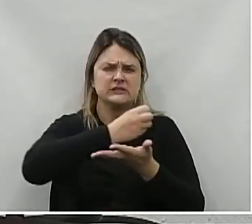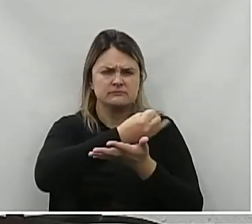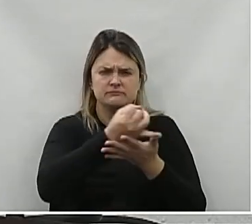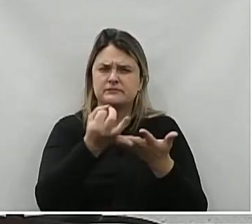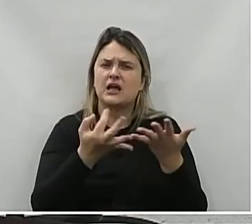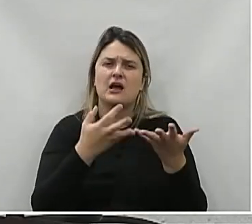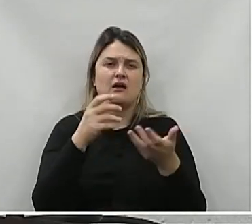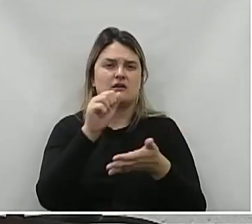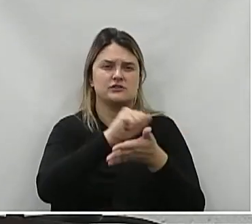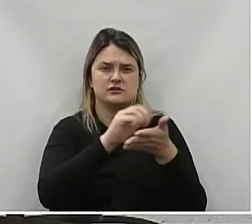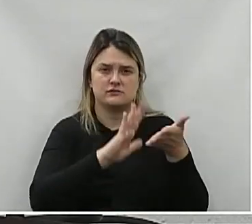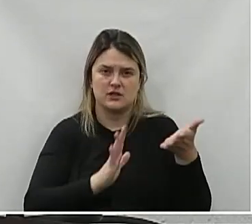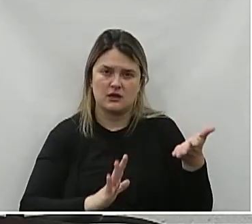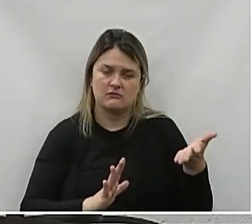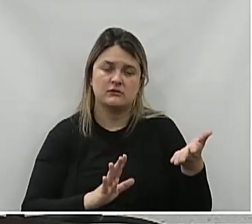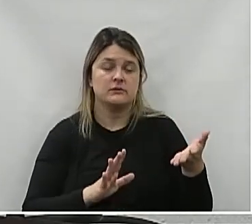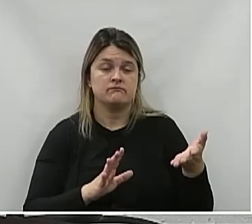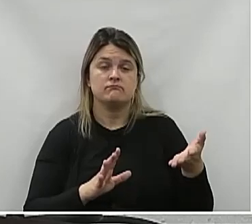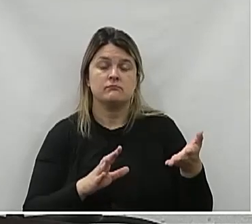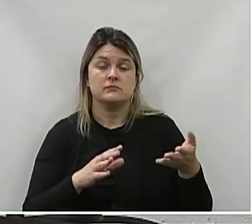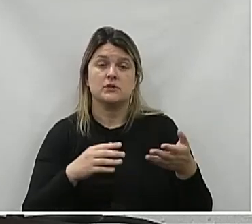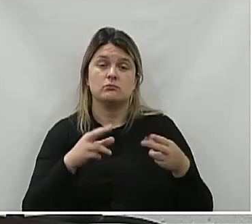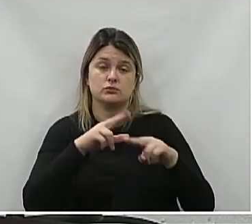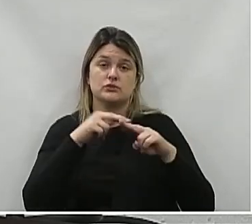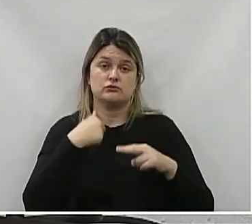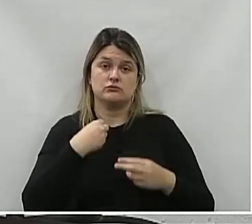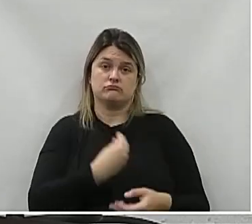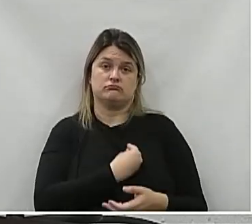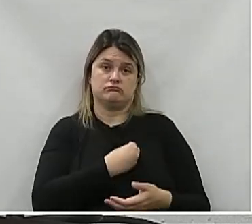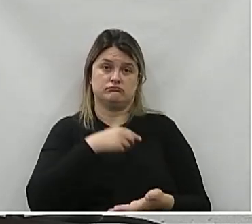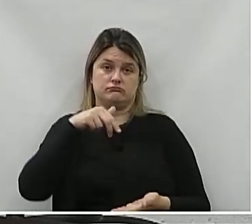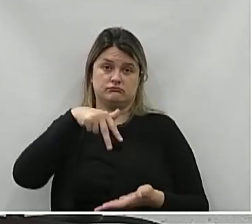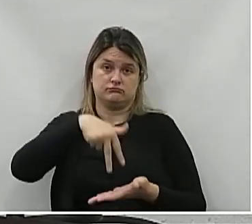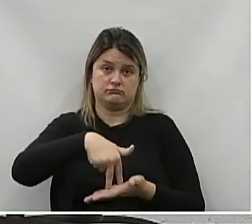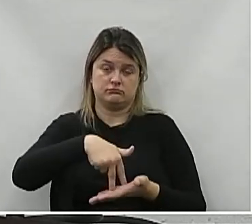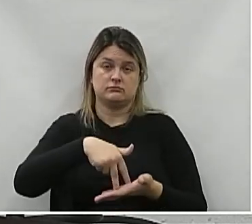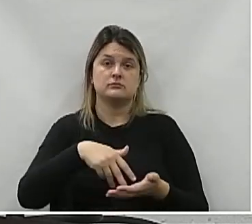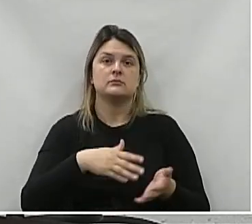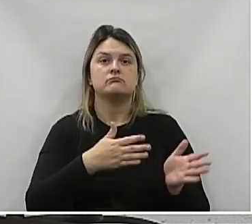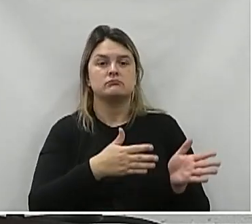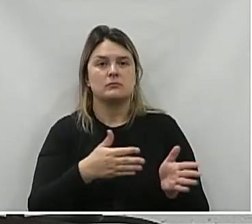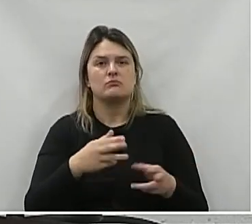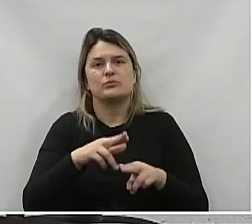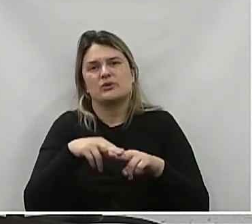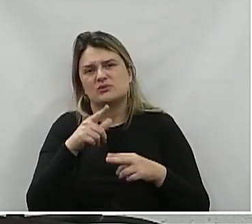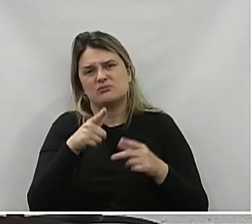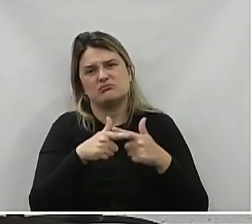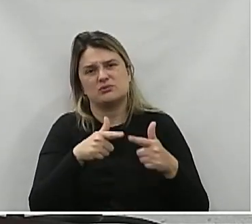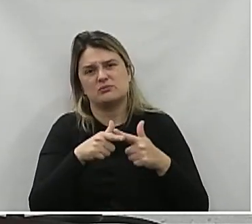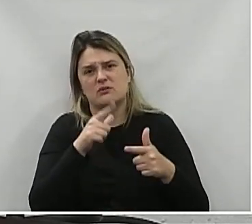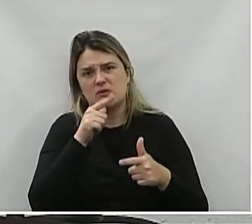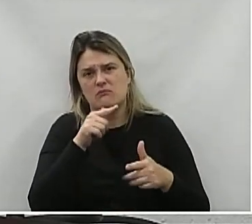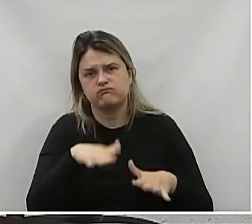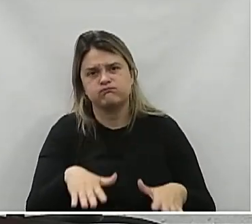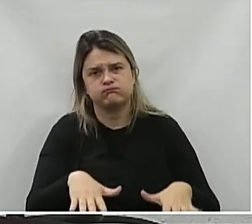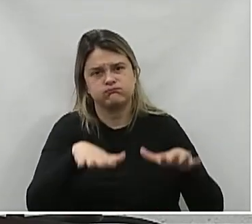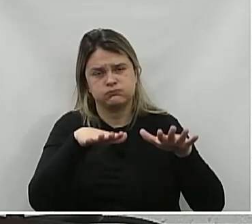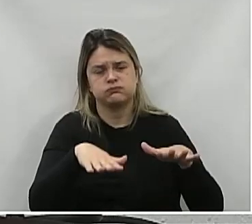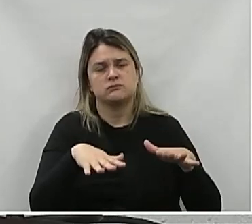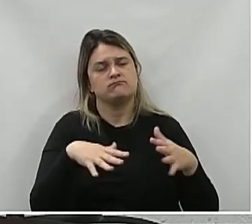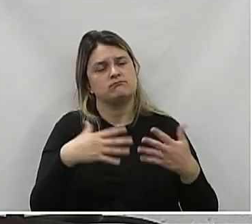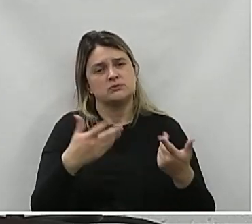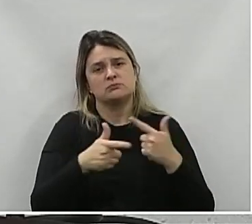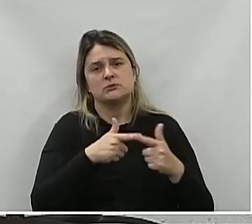né? Inclusive, como eu falei, coincido o fato de eu estar aqui nesse momento de cheia, né? Porque afetou, como eu disse, todos